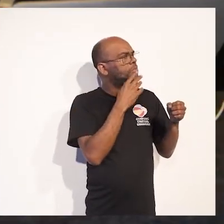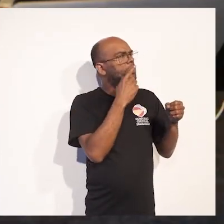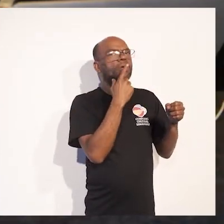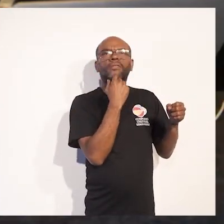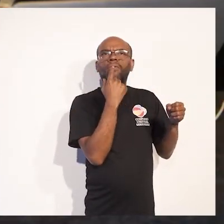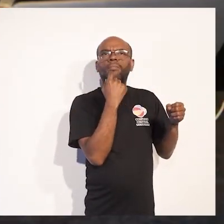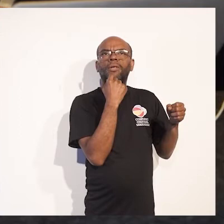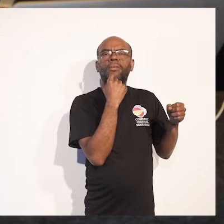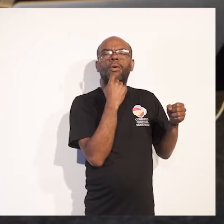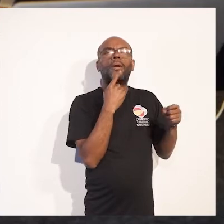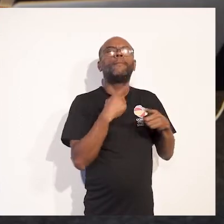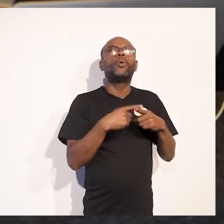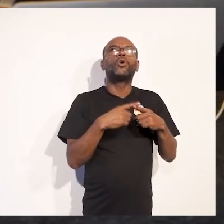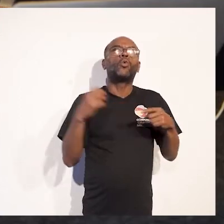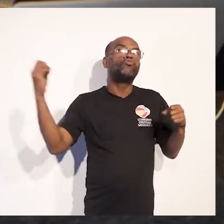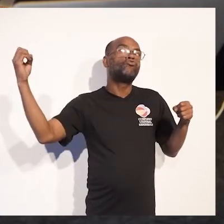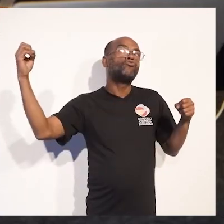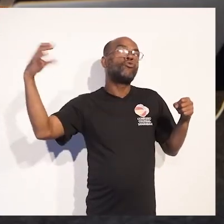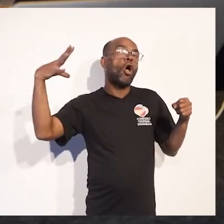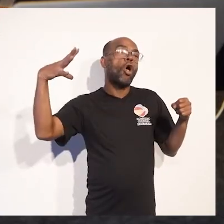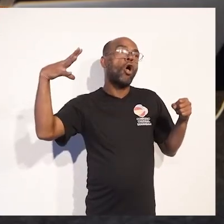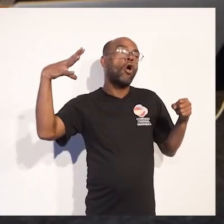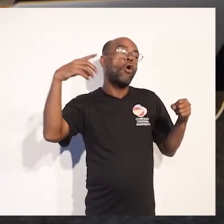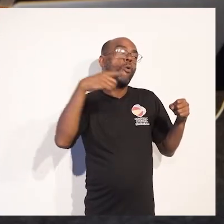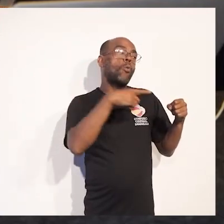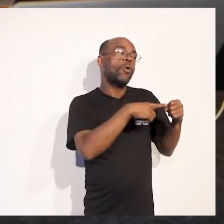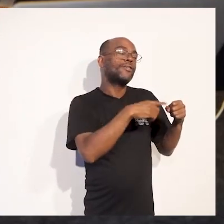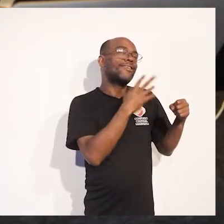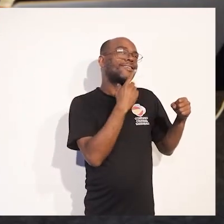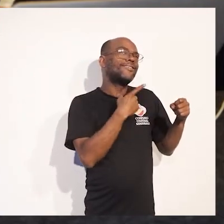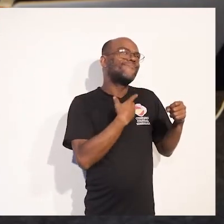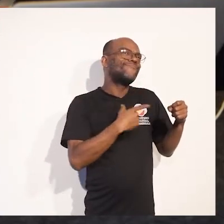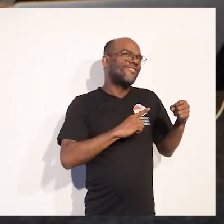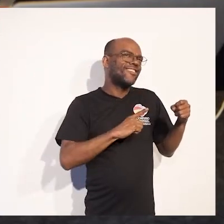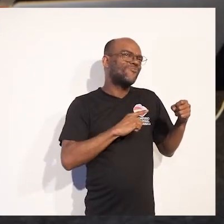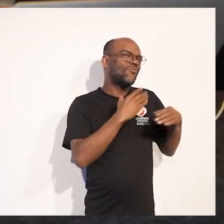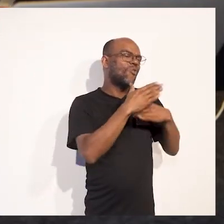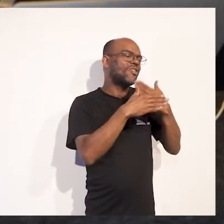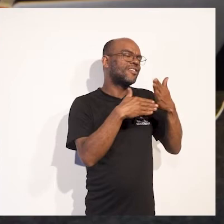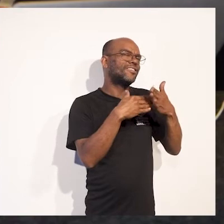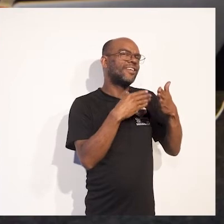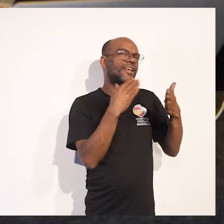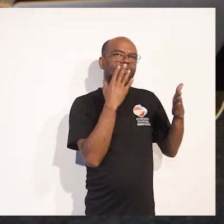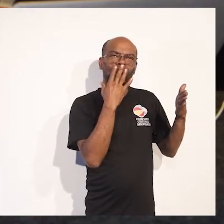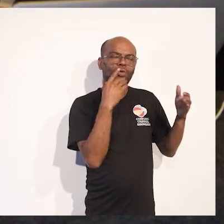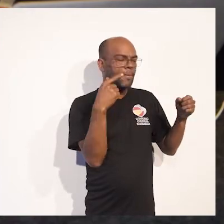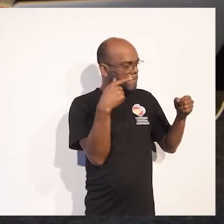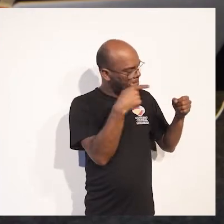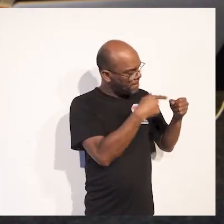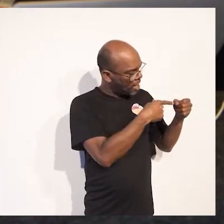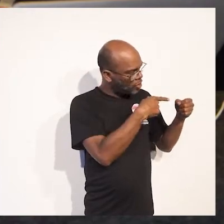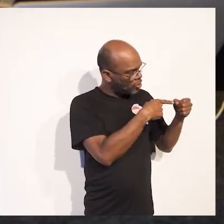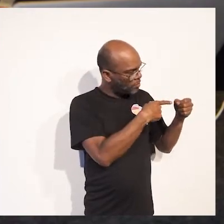luz do Sol, que compõe todas as cores, que tem todas as cores, bate nesse objeto.